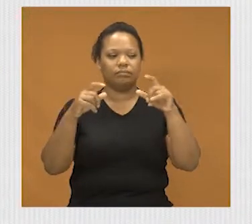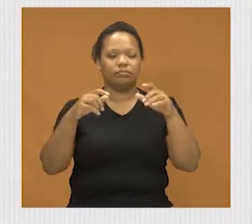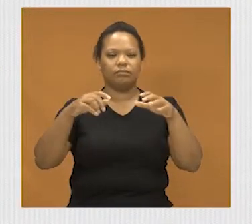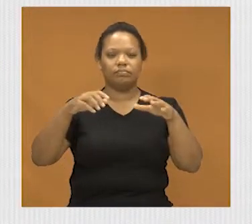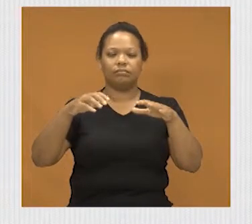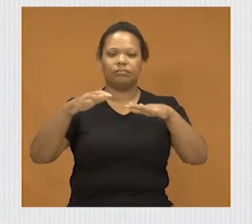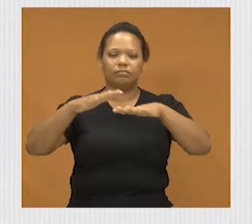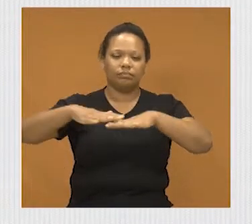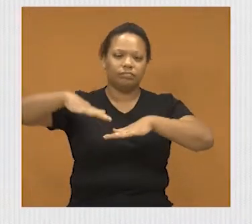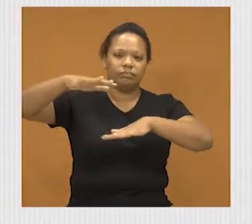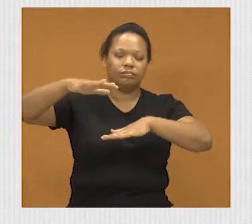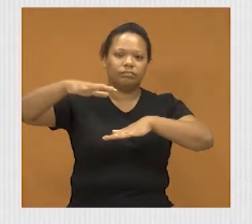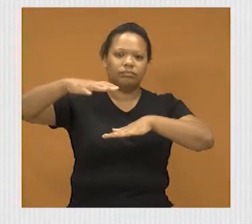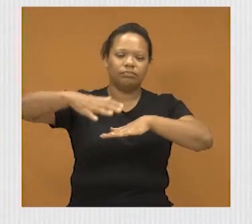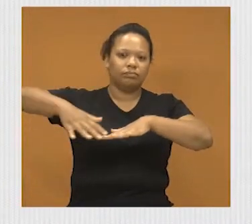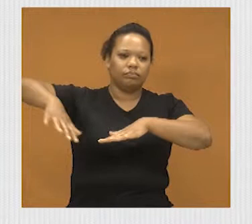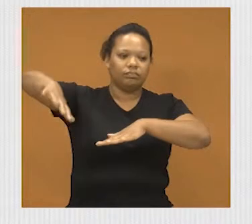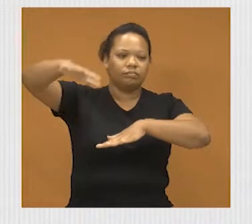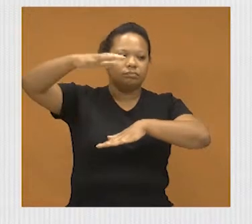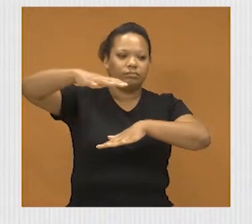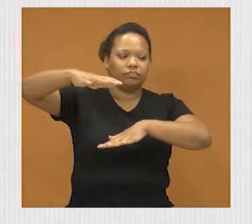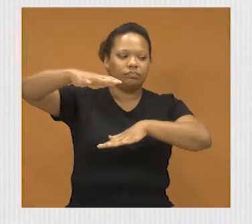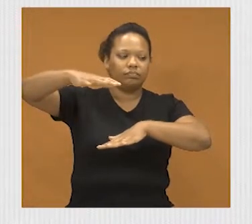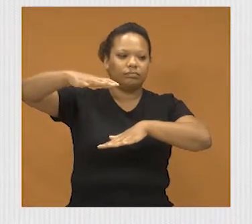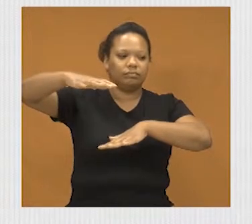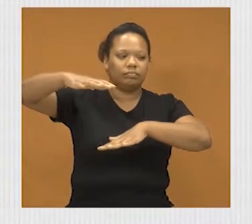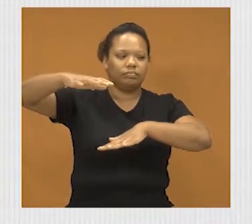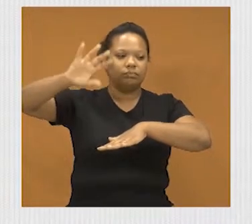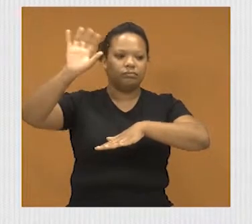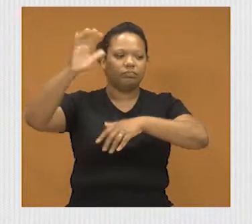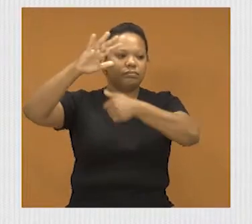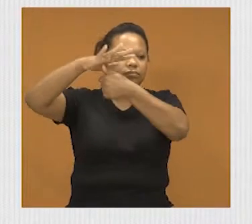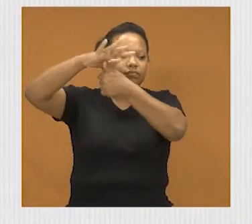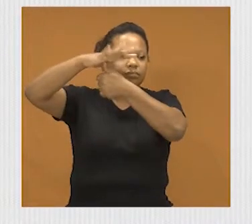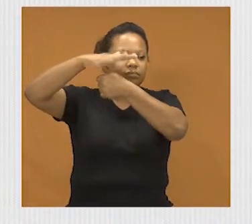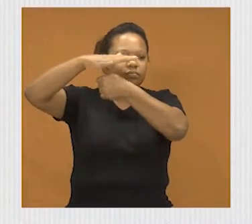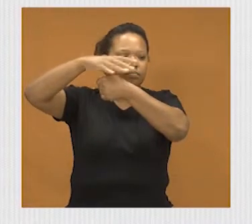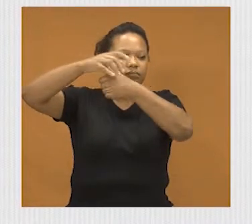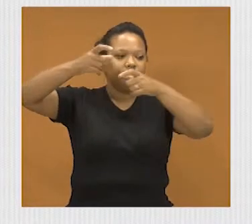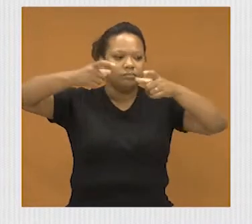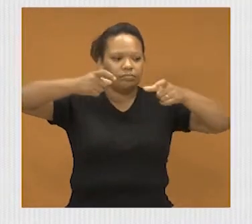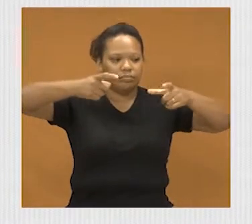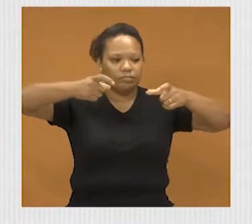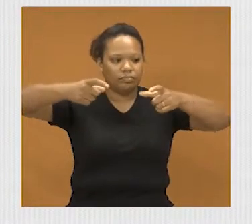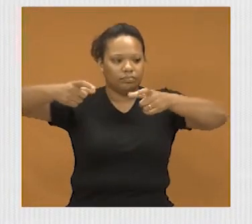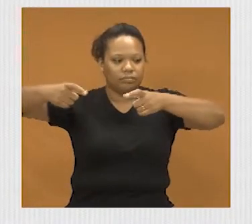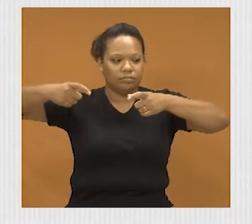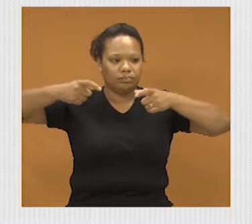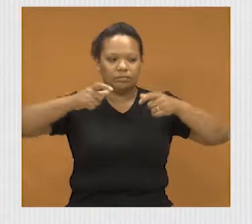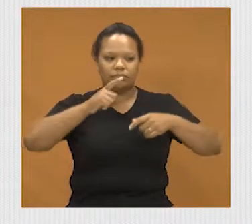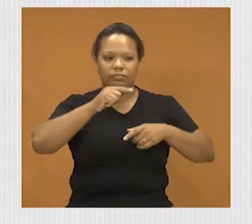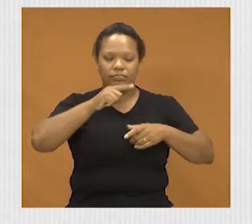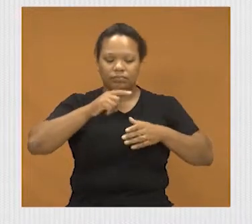aérea do bairro, onde é possível visualizar o lago em toda a sua extensão, assim